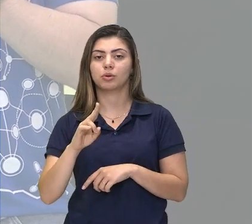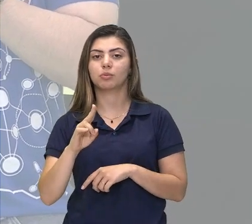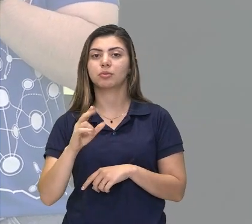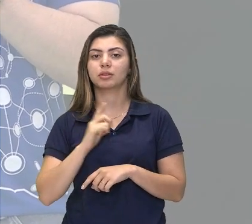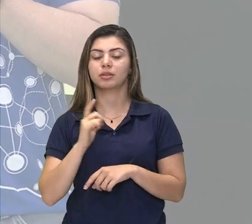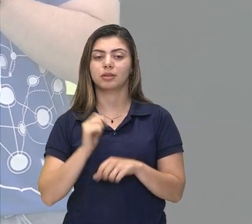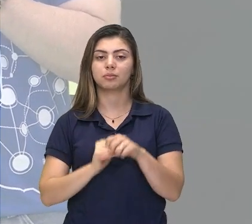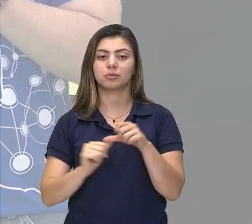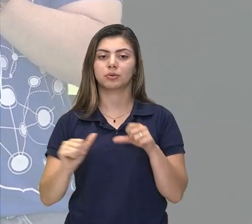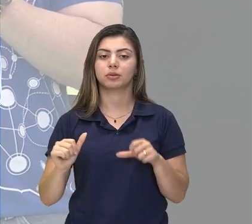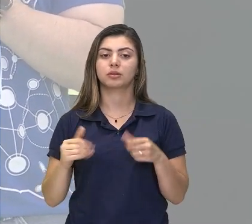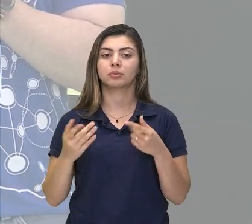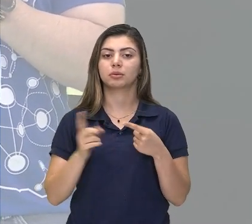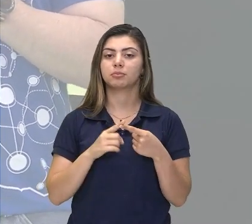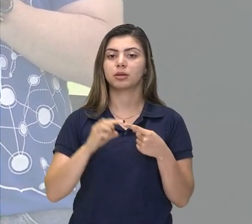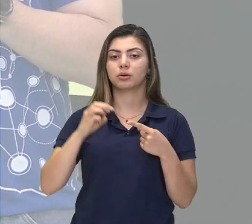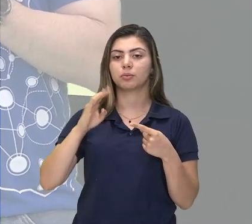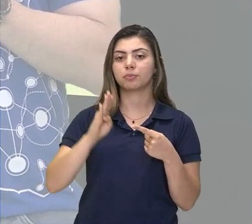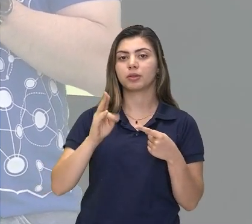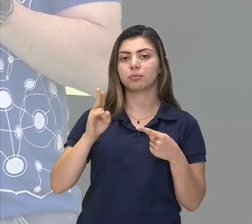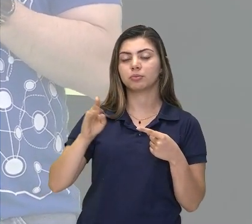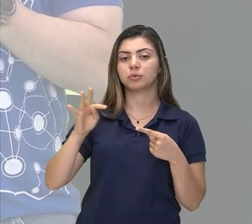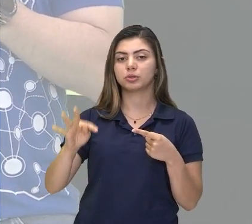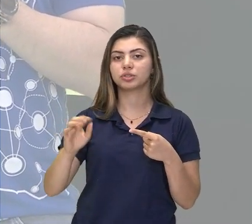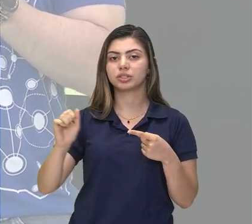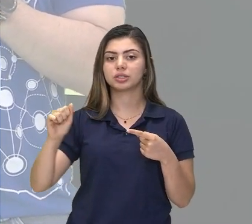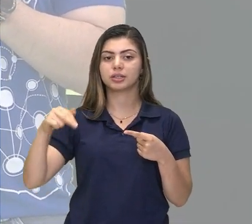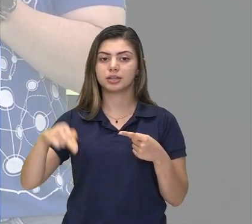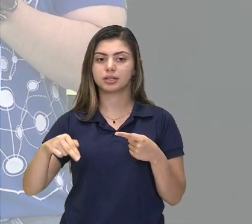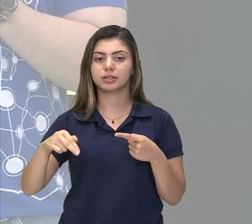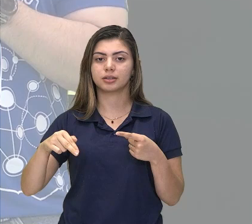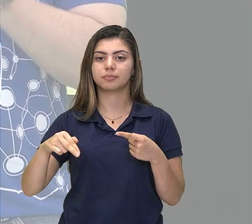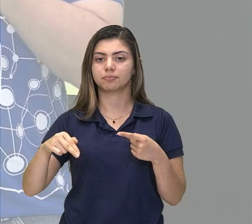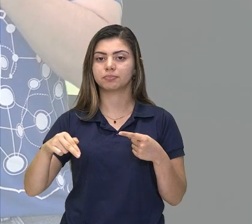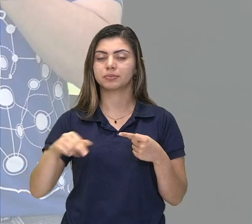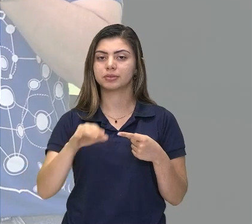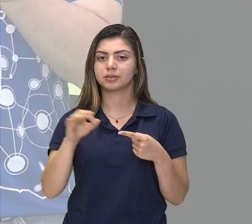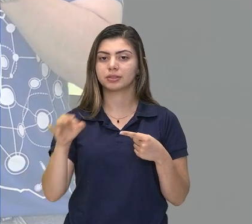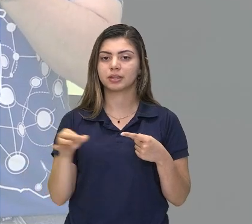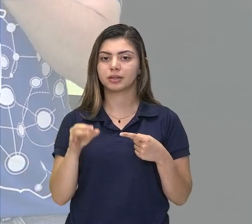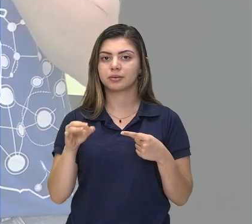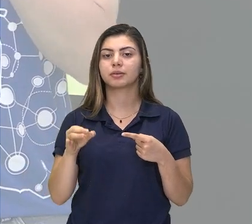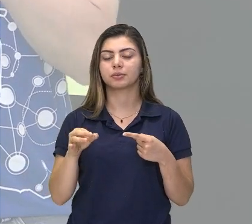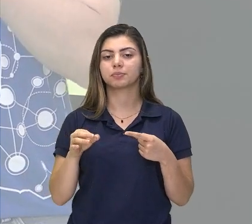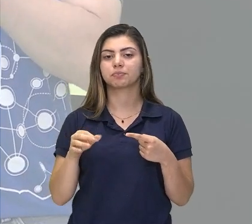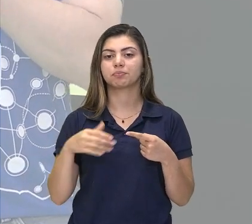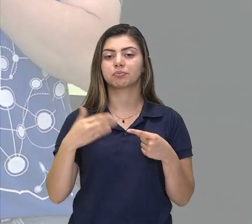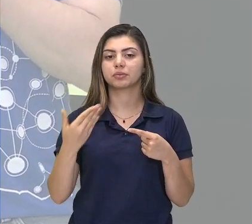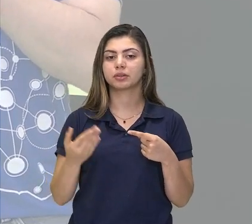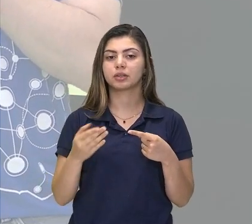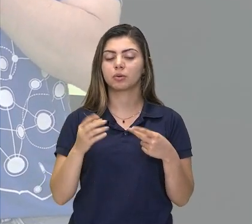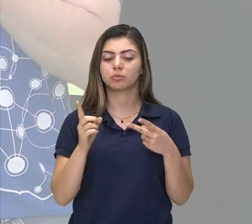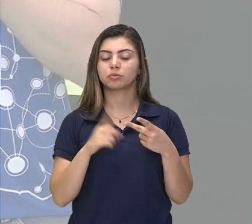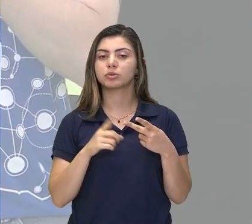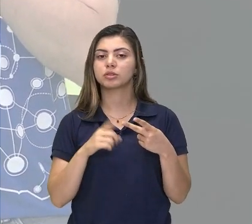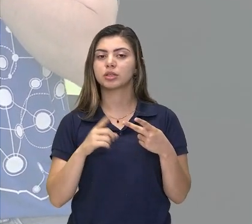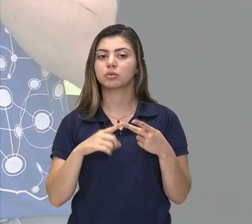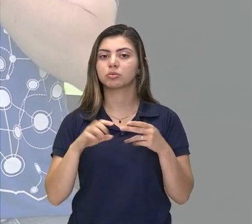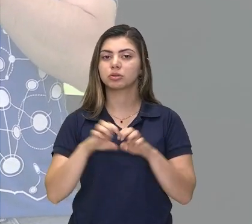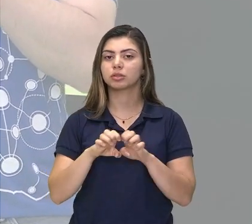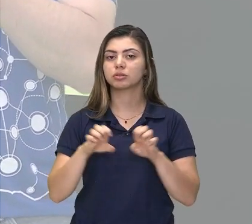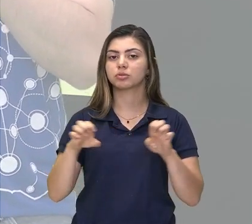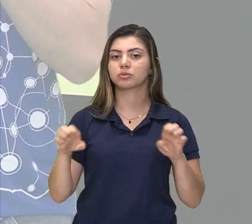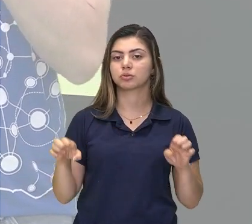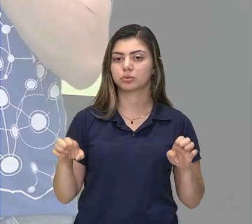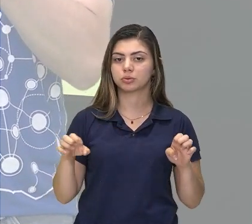but, an e amina. Então, vai ficar butanamina. E aí ali embaixo, que